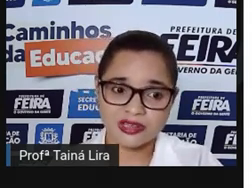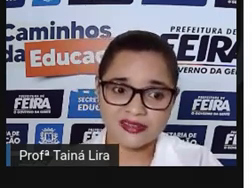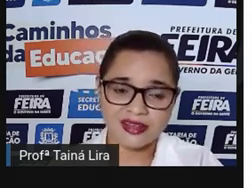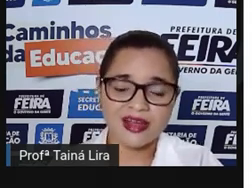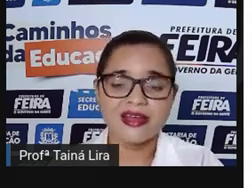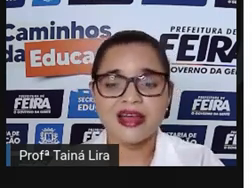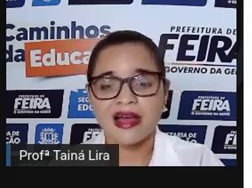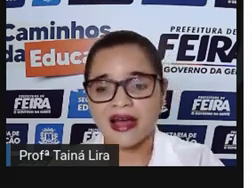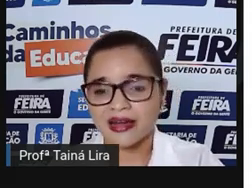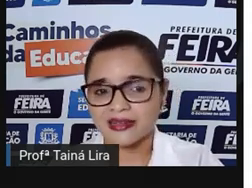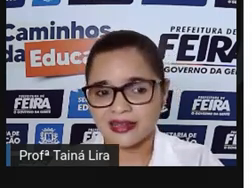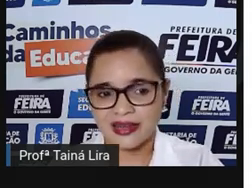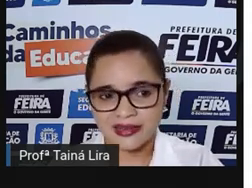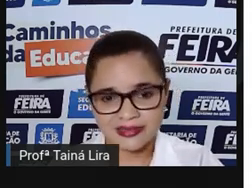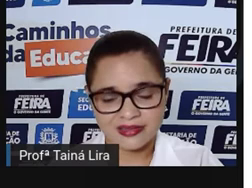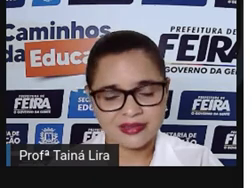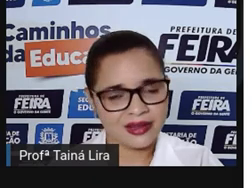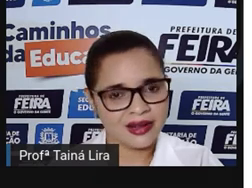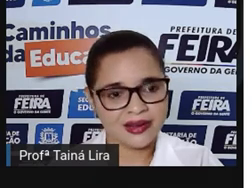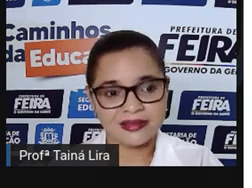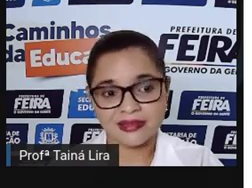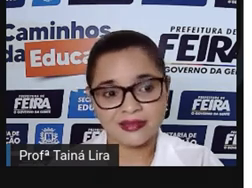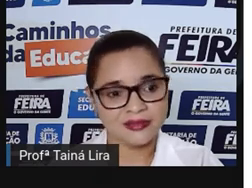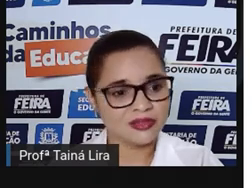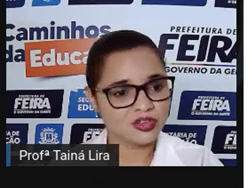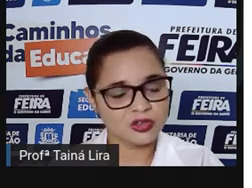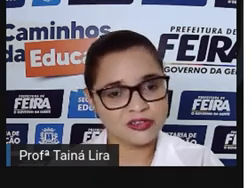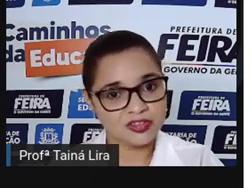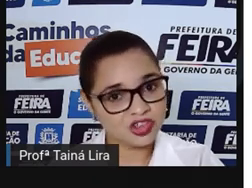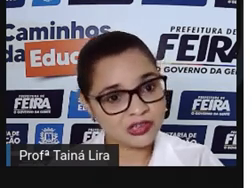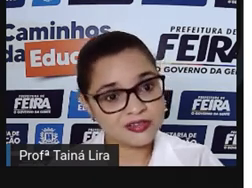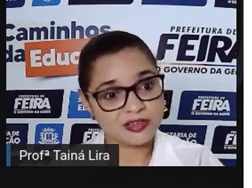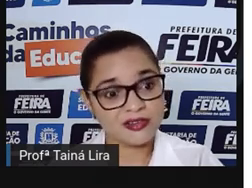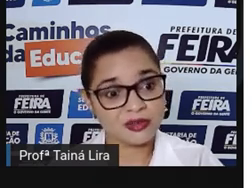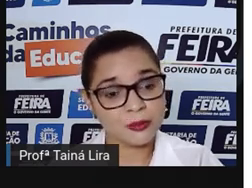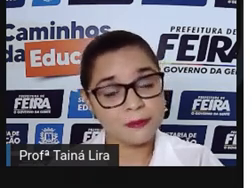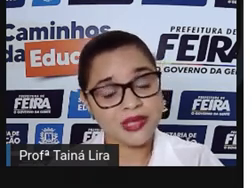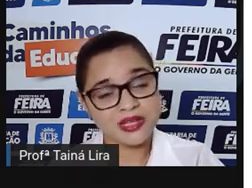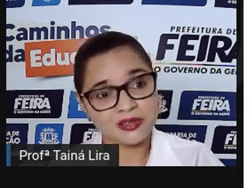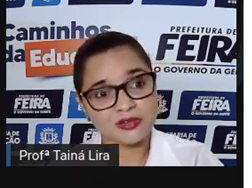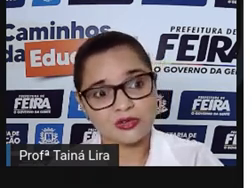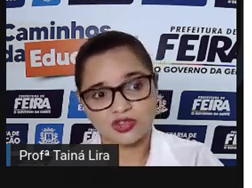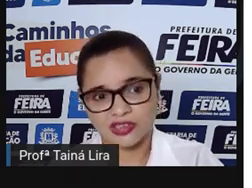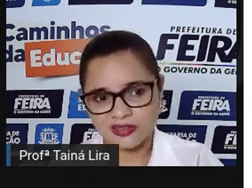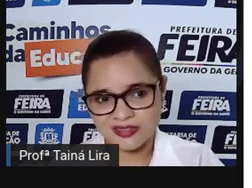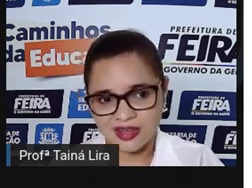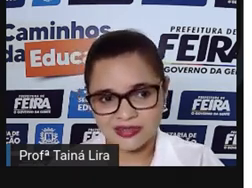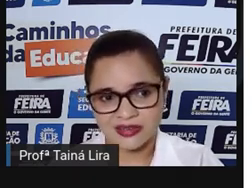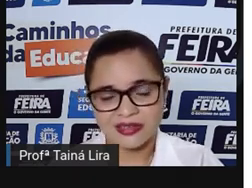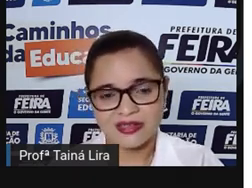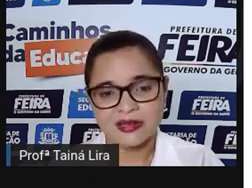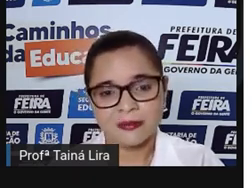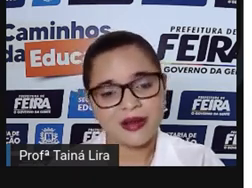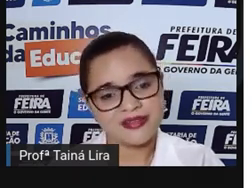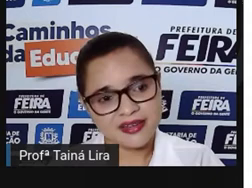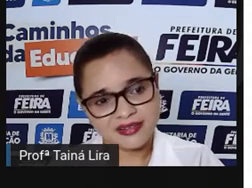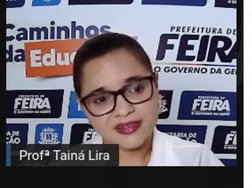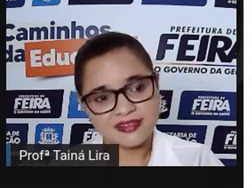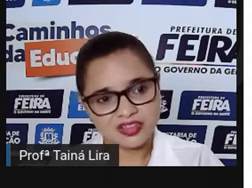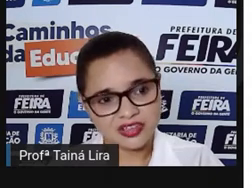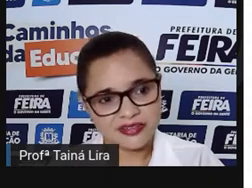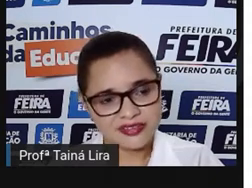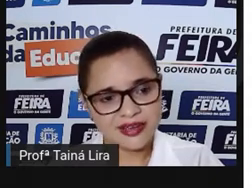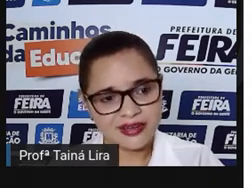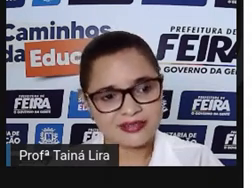pode utilizar a carta, tá? A carta não deixou de existir, ela só está sendo menos utilizada, mas